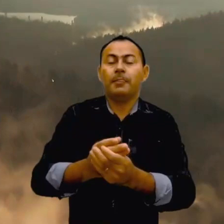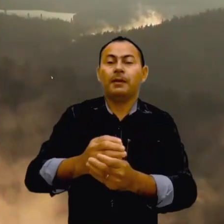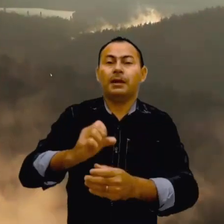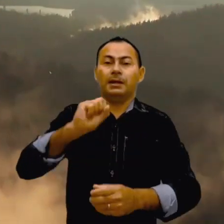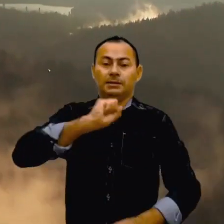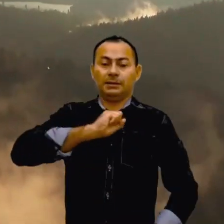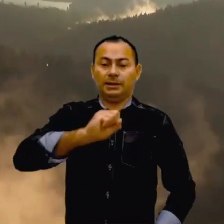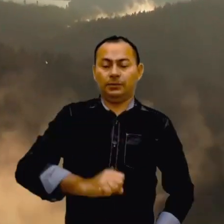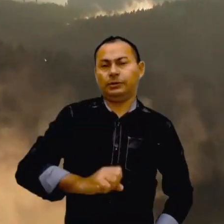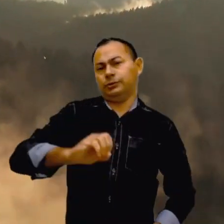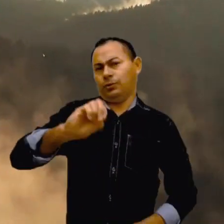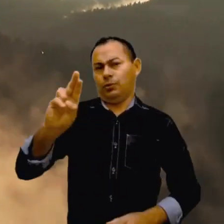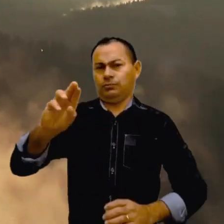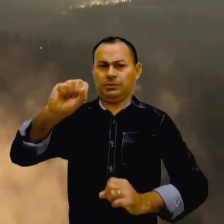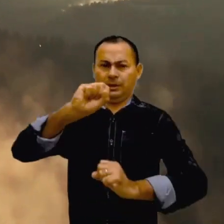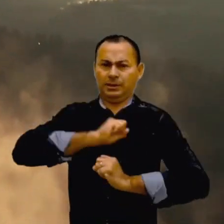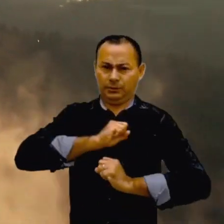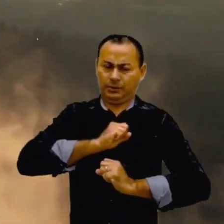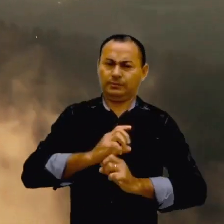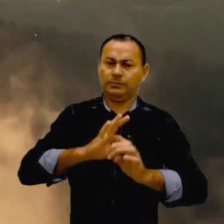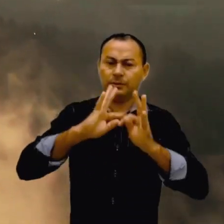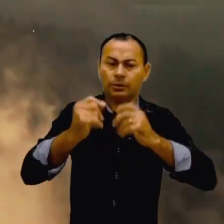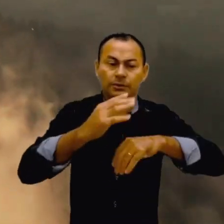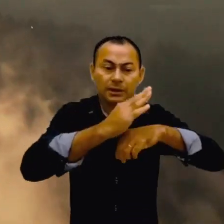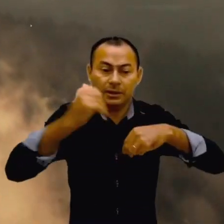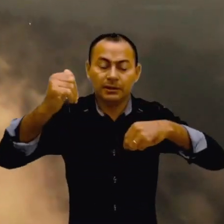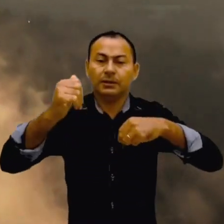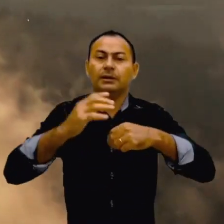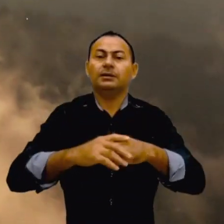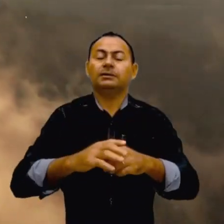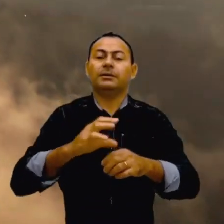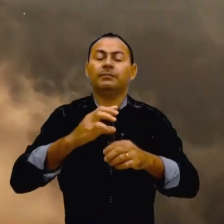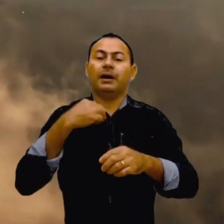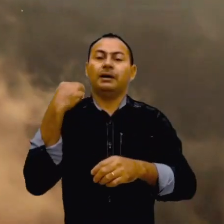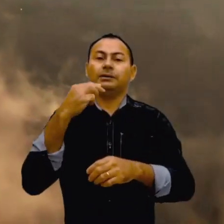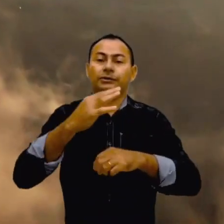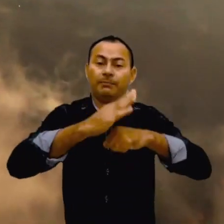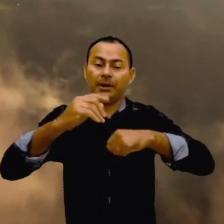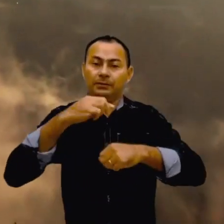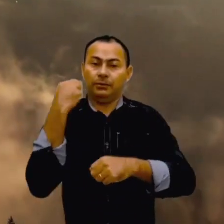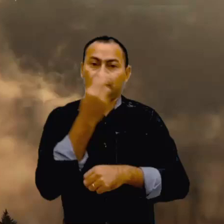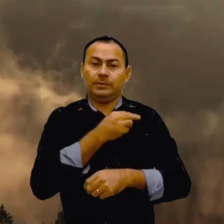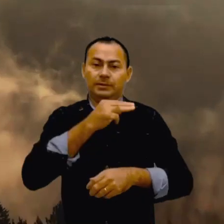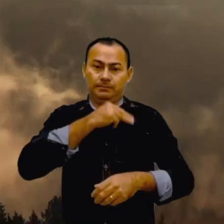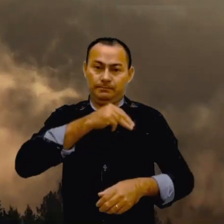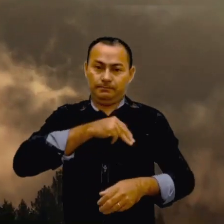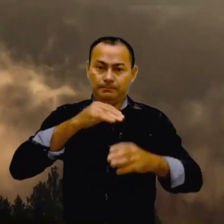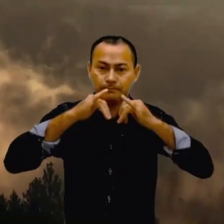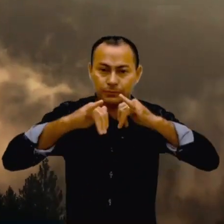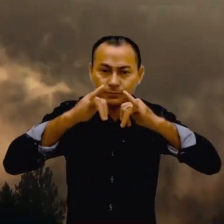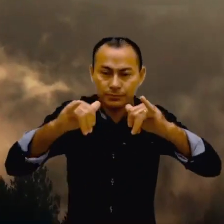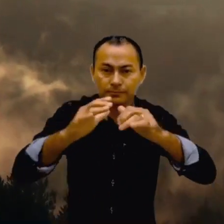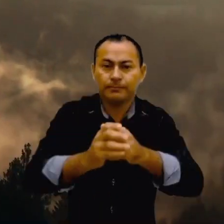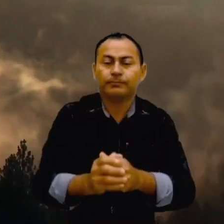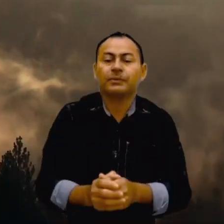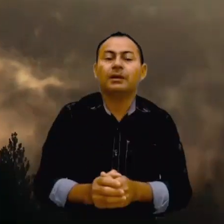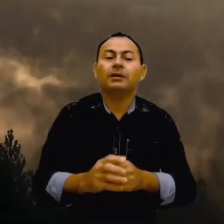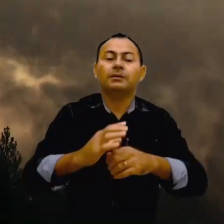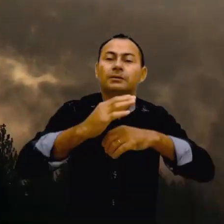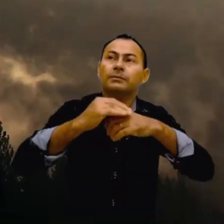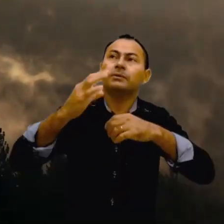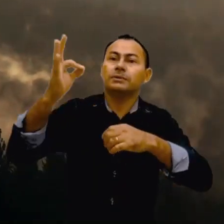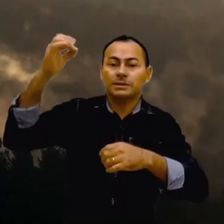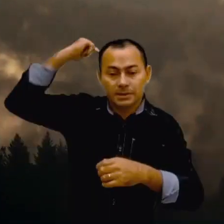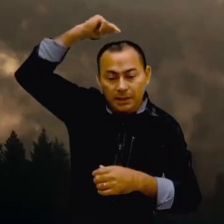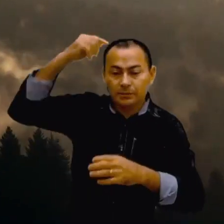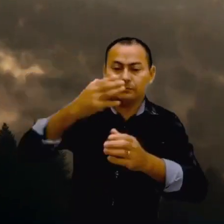reino de sacerdotes. Fomos todos chamados para sermos ministros. Devemos aperfeiçoar os santos para que